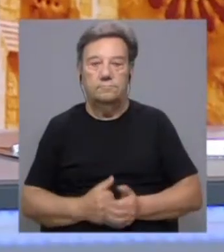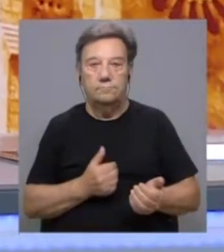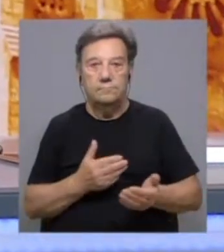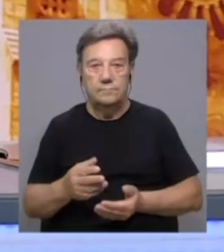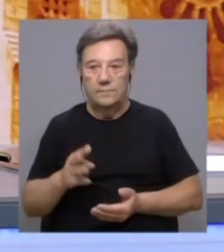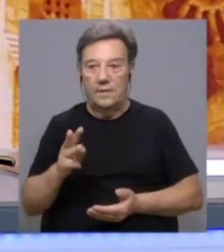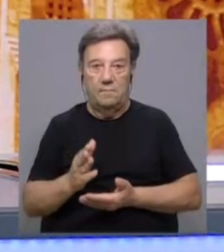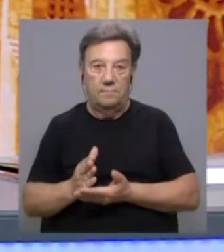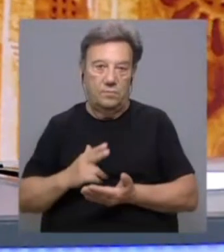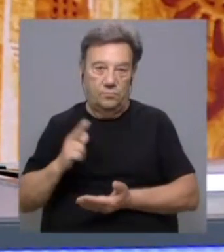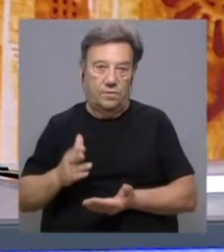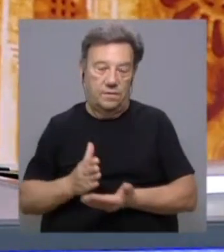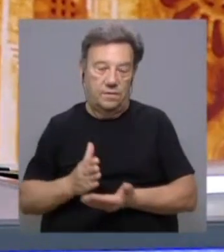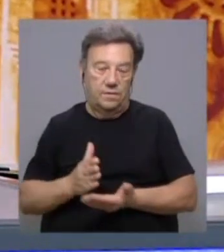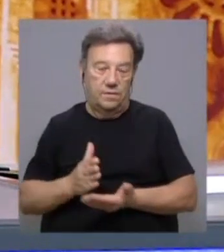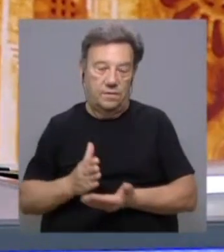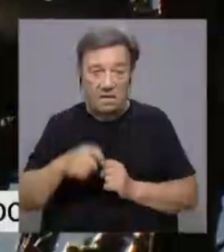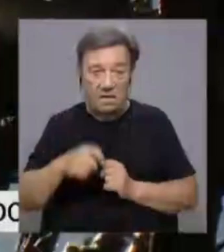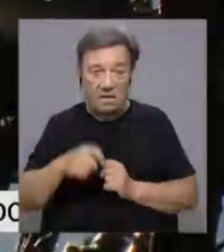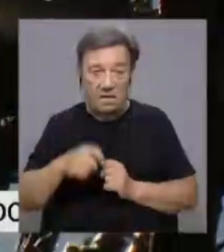Bem-vindos à terceira parte do Portugal em Direto.